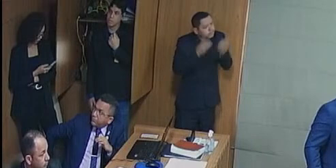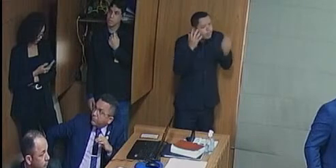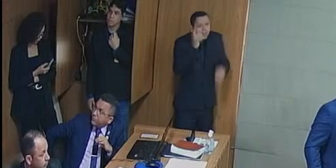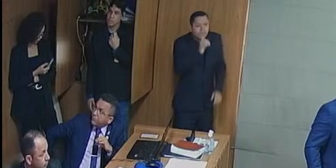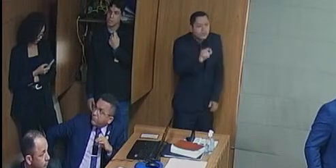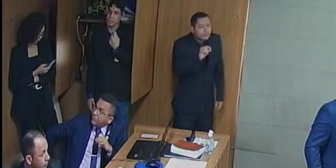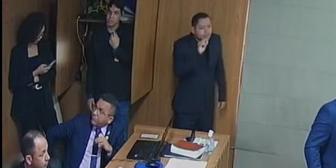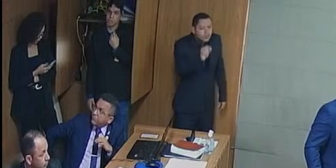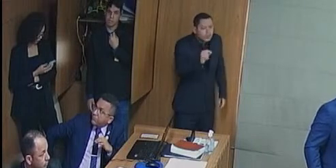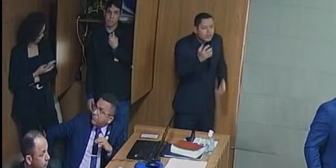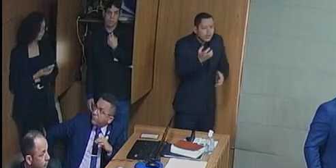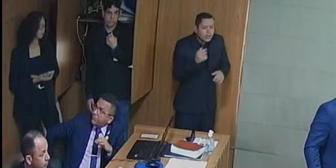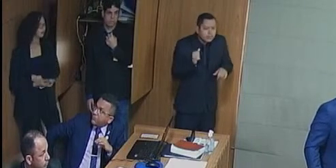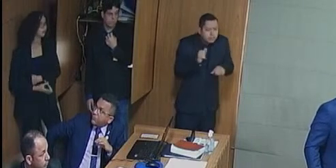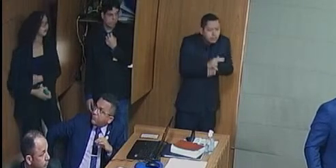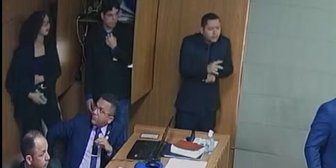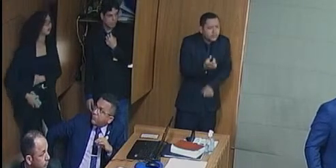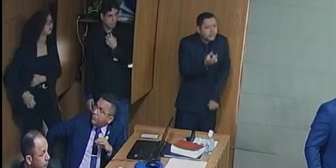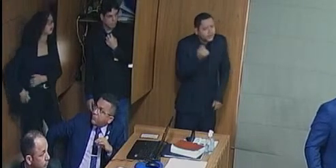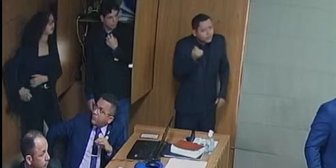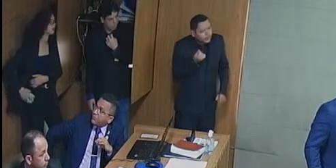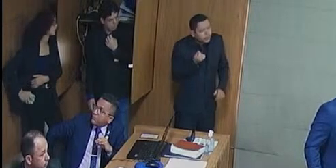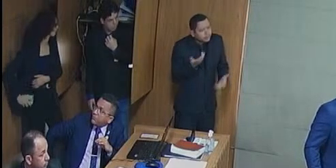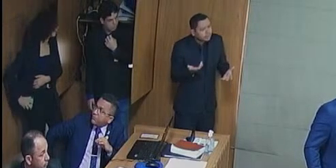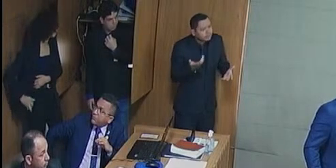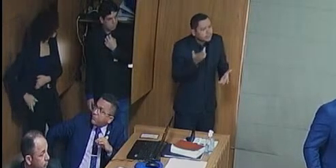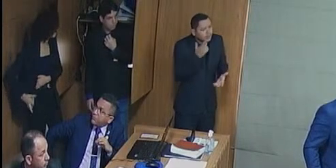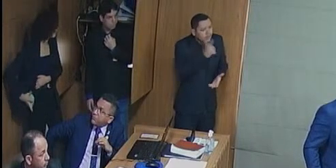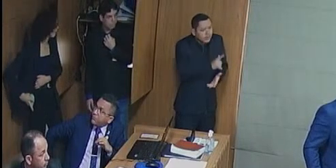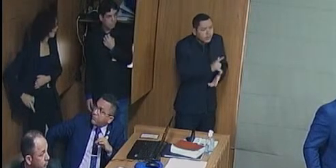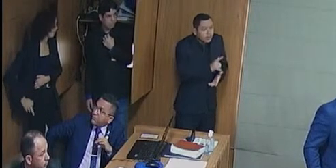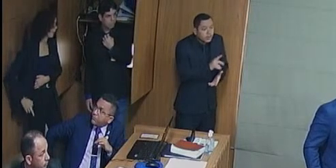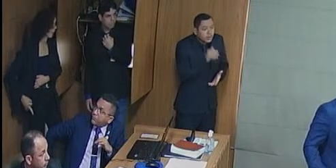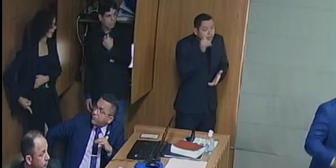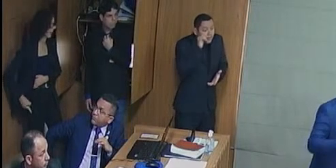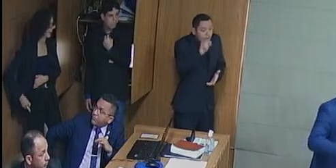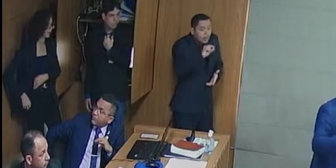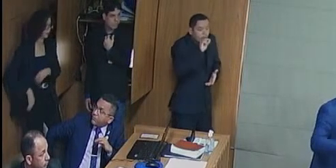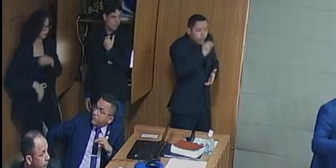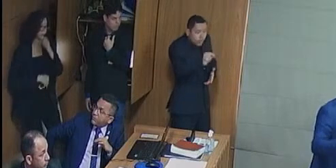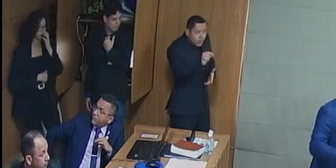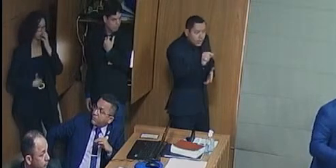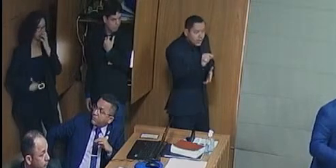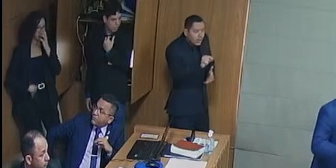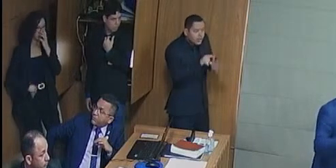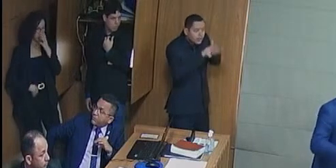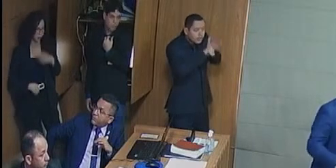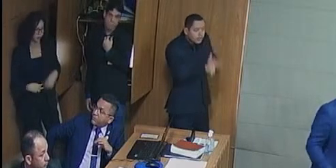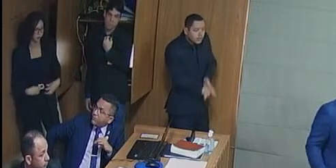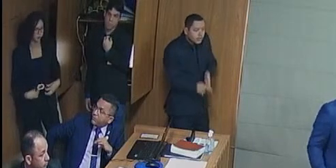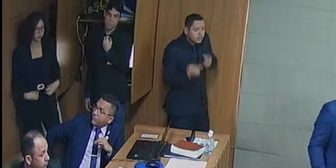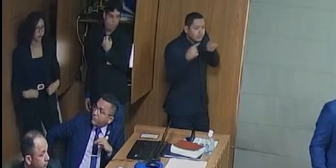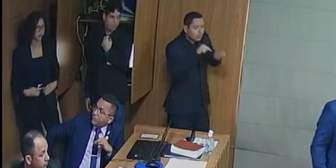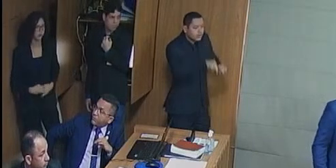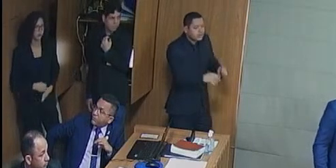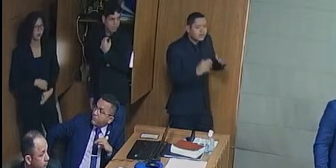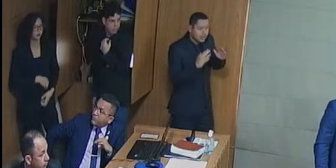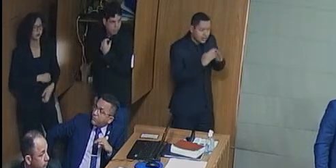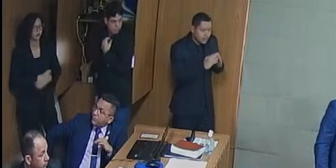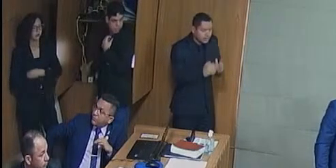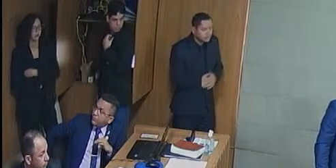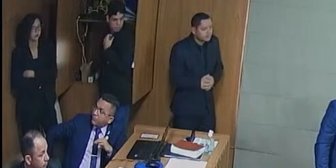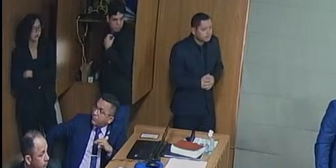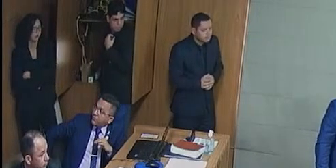conseguir cargo público e dinheiro para que ele não avançasse Emas medidas contra esta casa e contra a Câmara Municipal de São